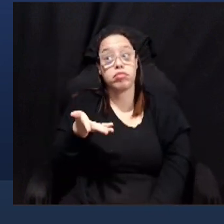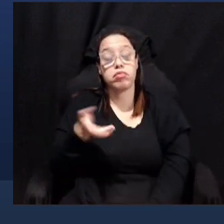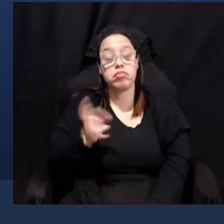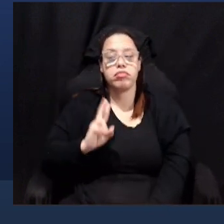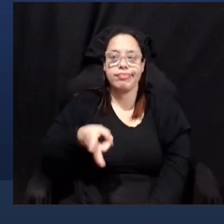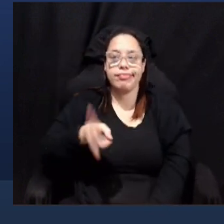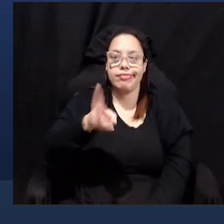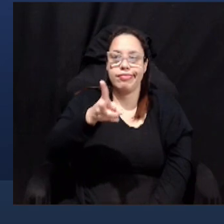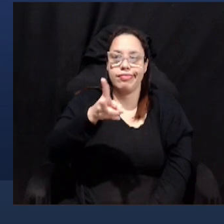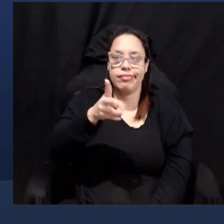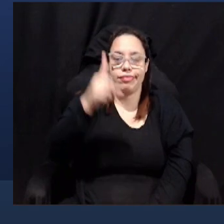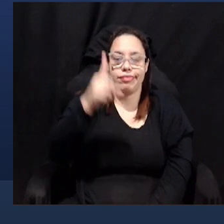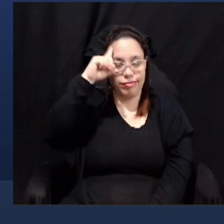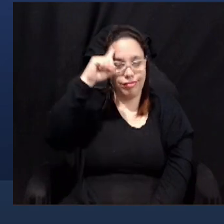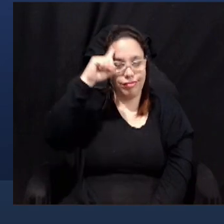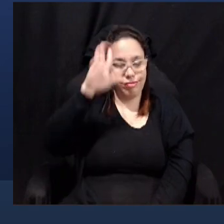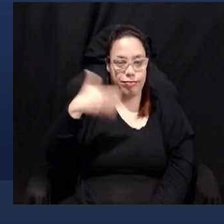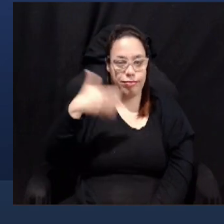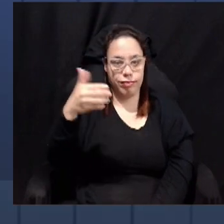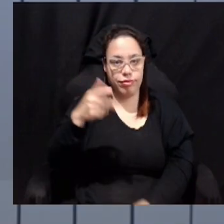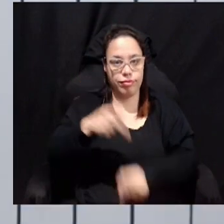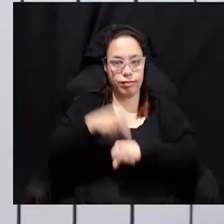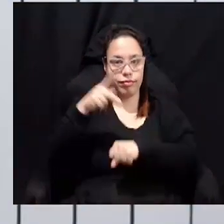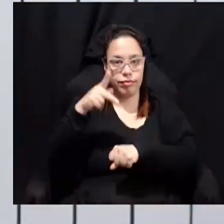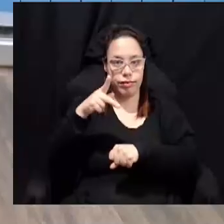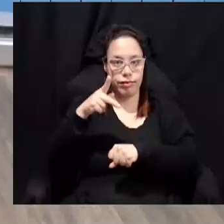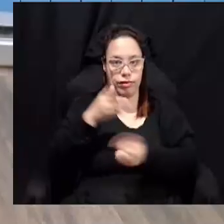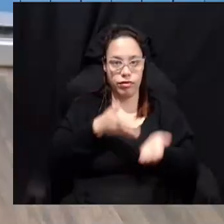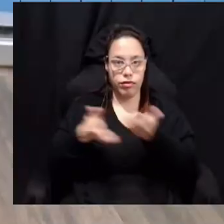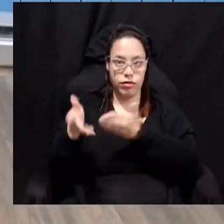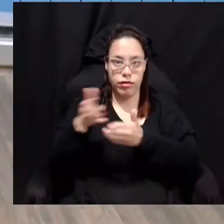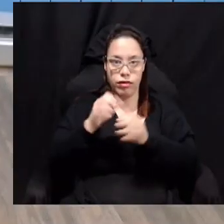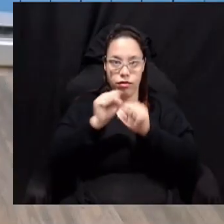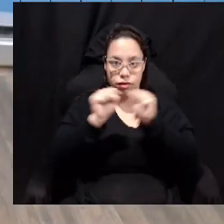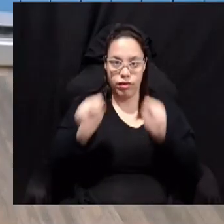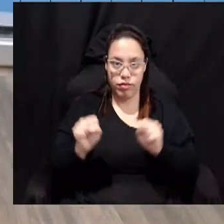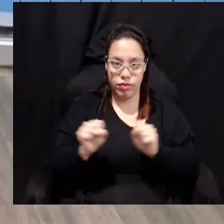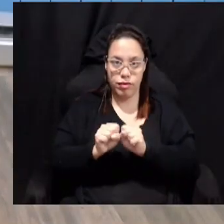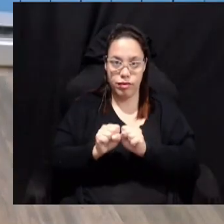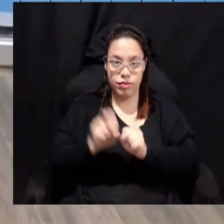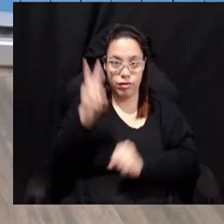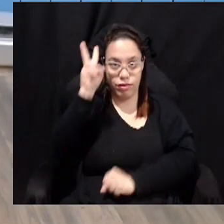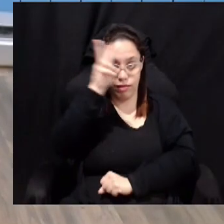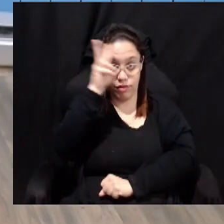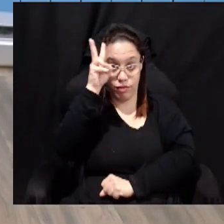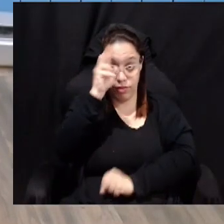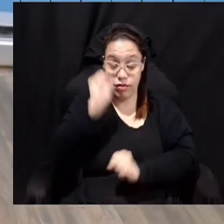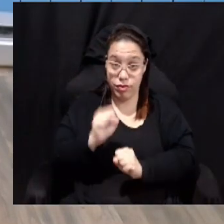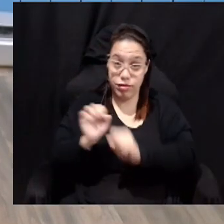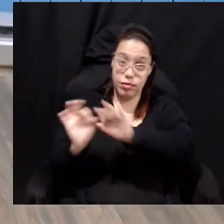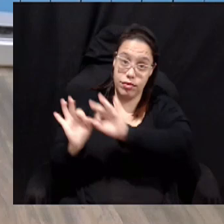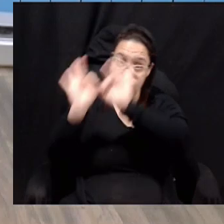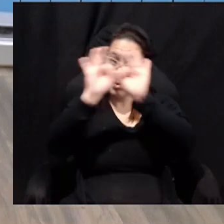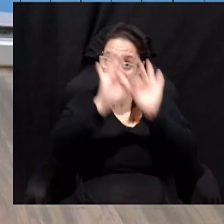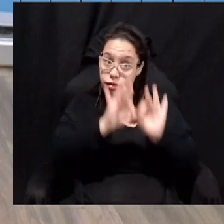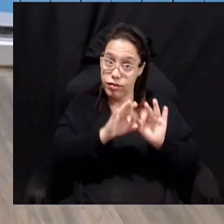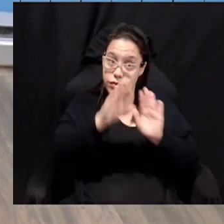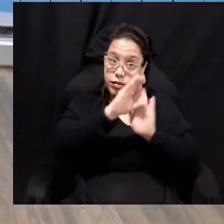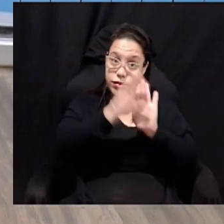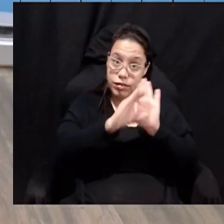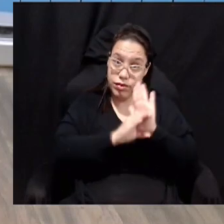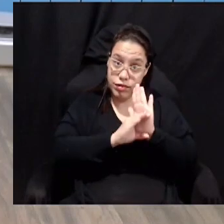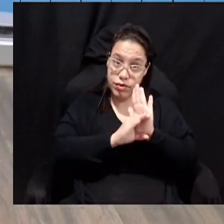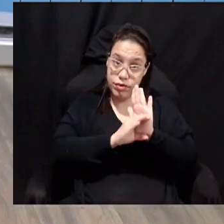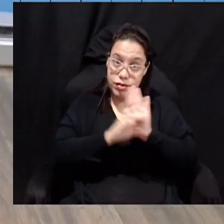nos dias seguintes após a passagem do sistema. A gente lembra então que você pode acompanhar a nossa programação. 6 horas